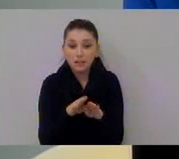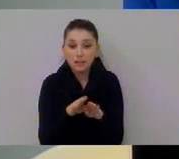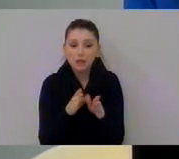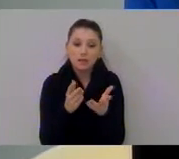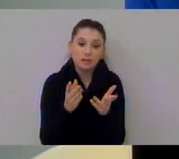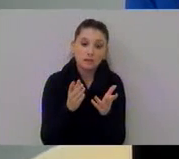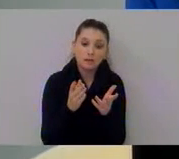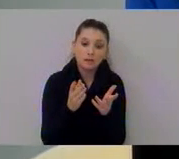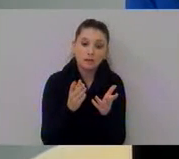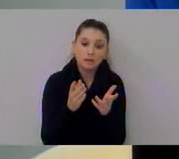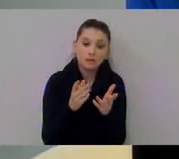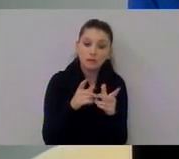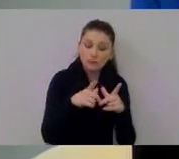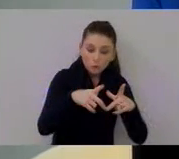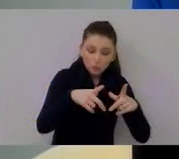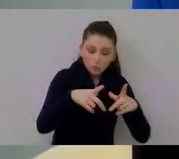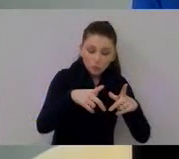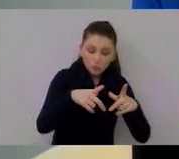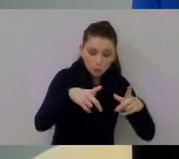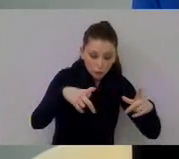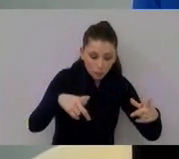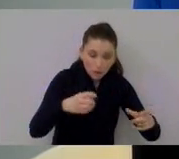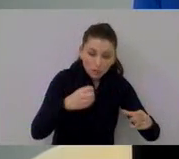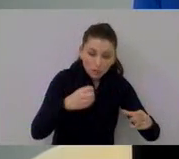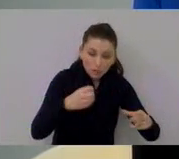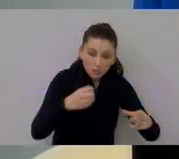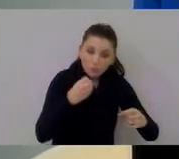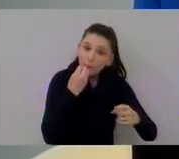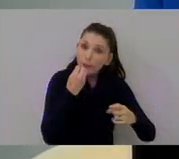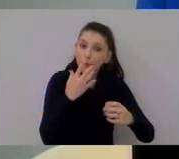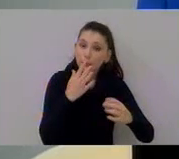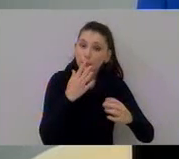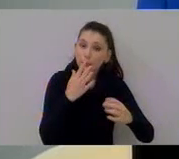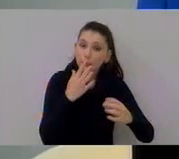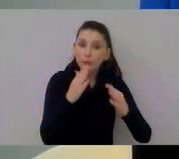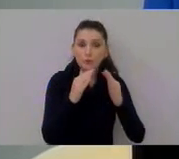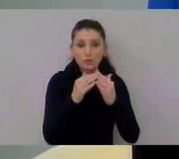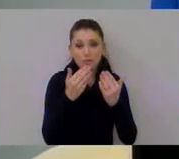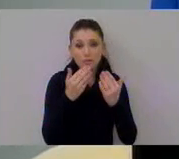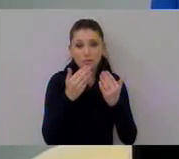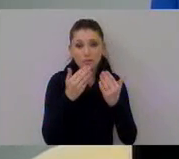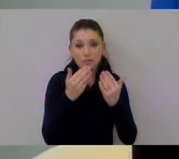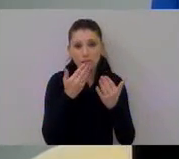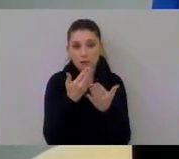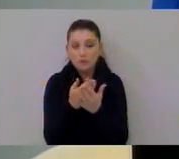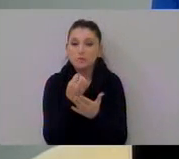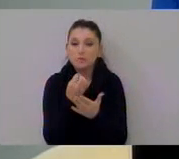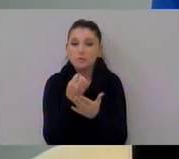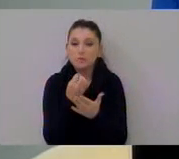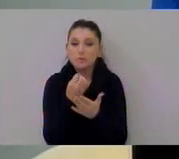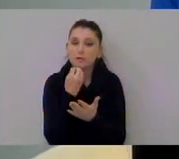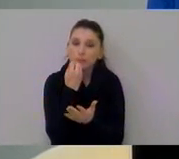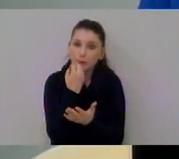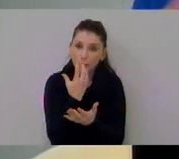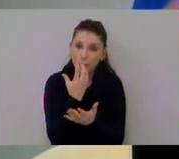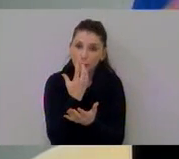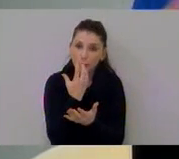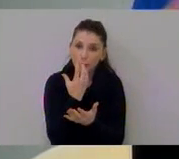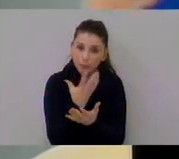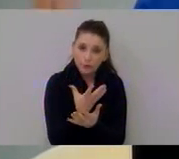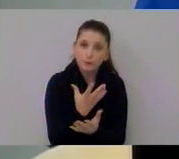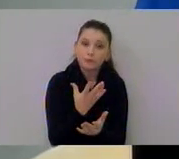das escolas para que sejam utilizadas não só pela escola,